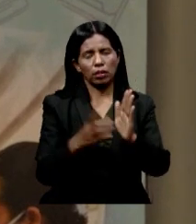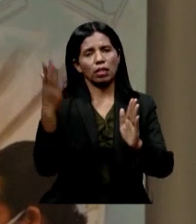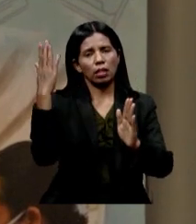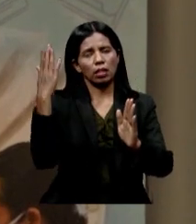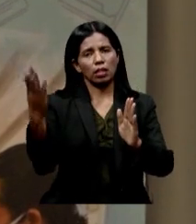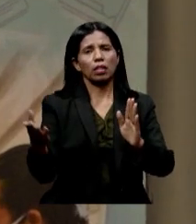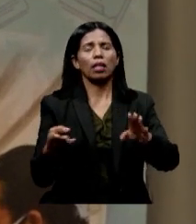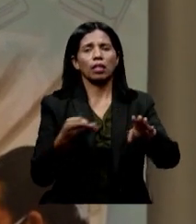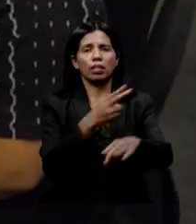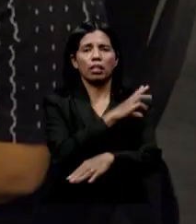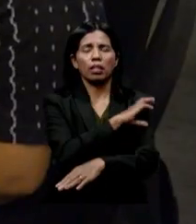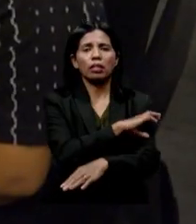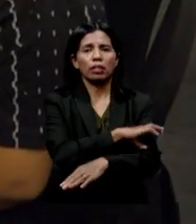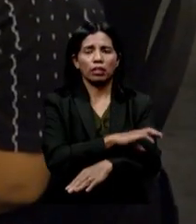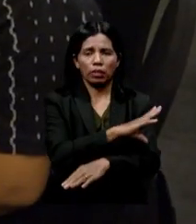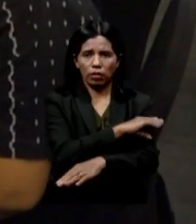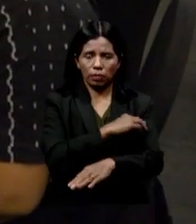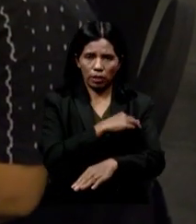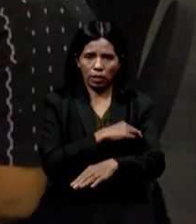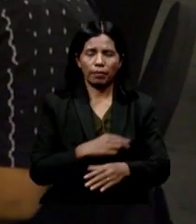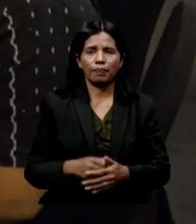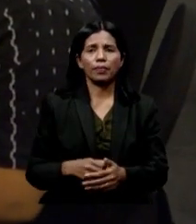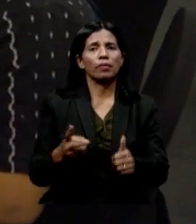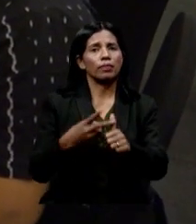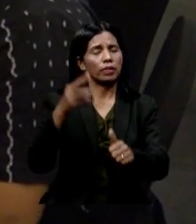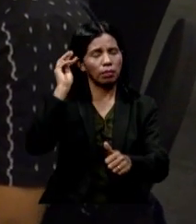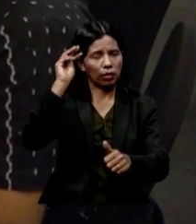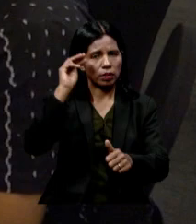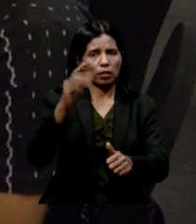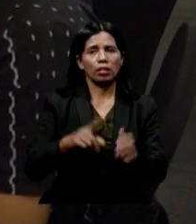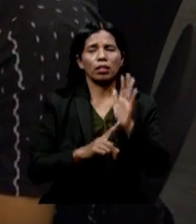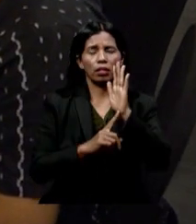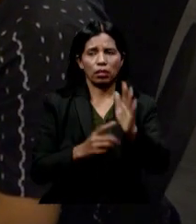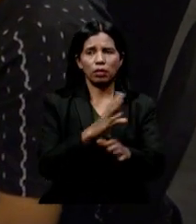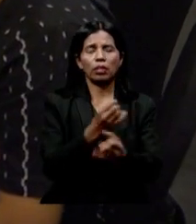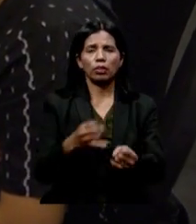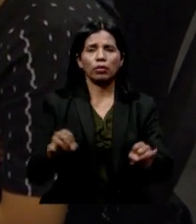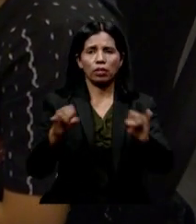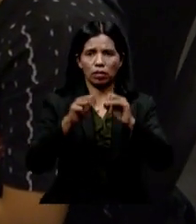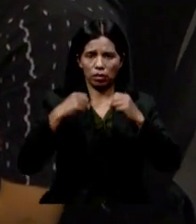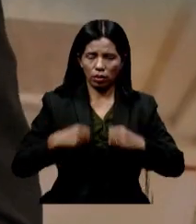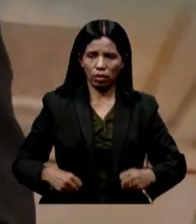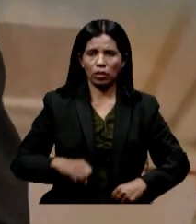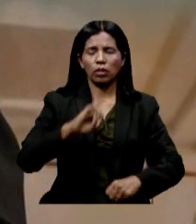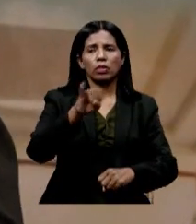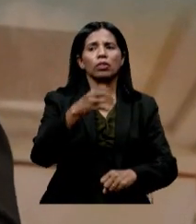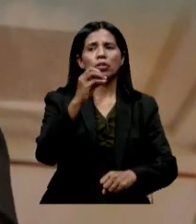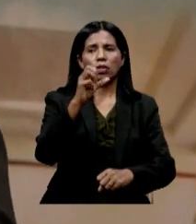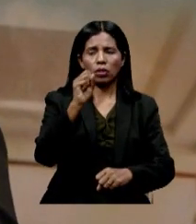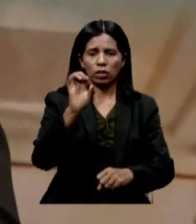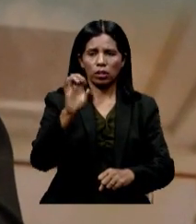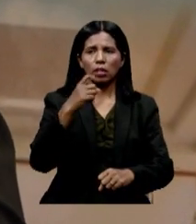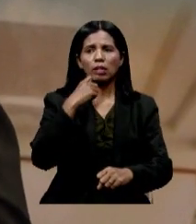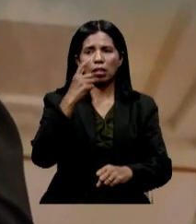the blood bank area. Nunemos, vice-ministro Fortalecimento Institucional Saúde, José dos Reis Magno,